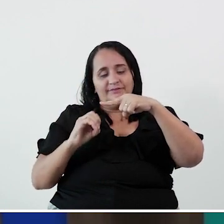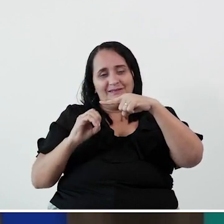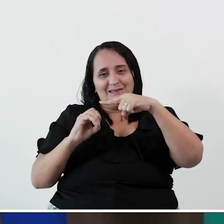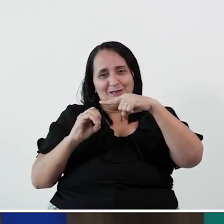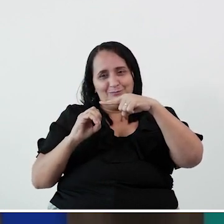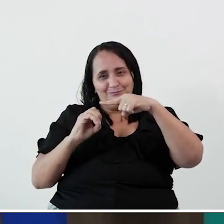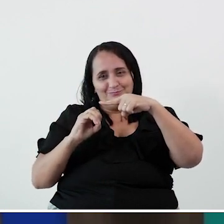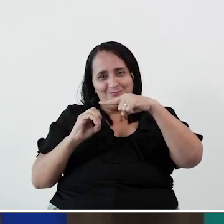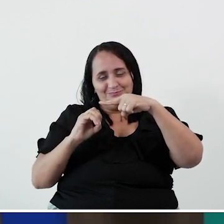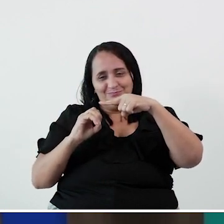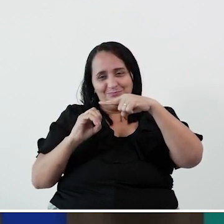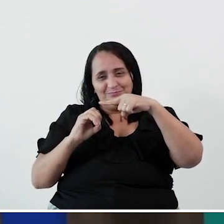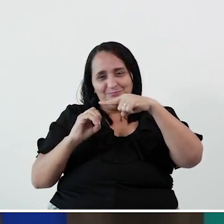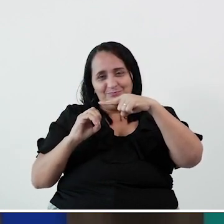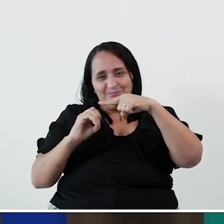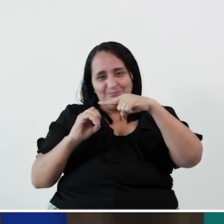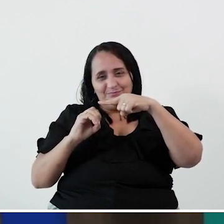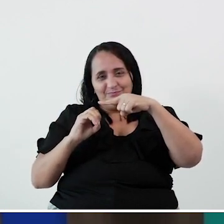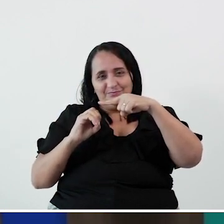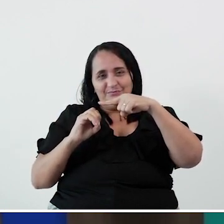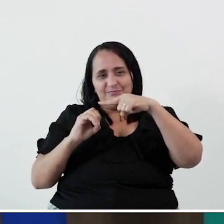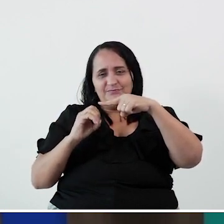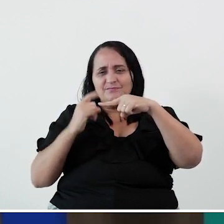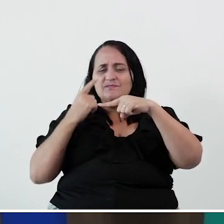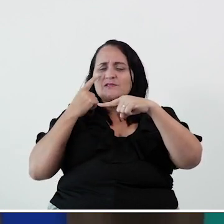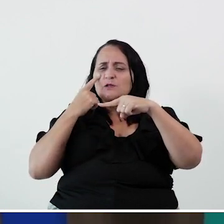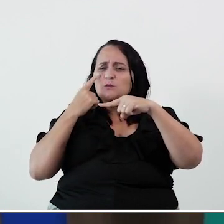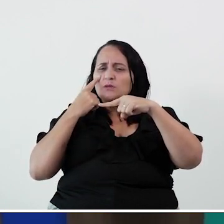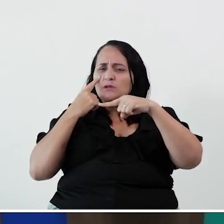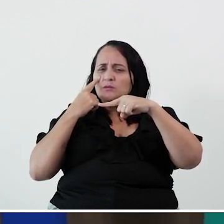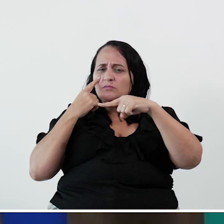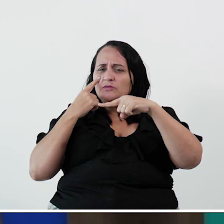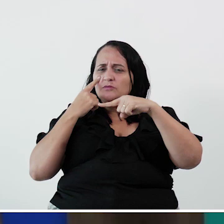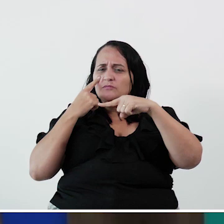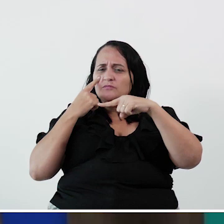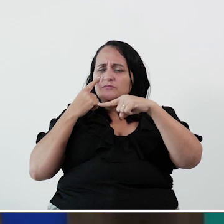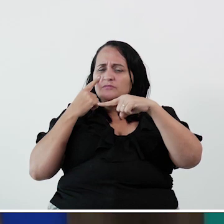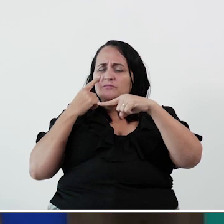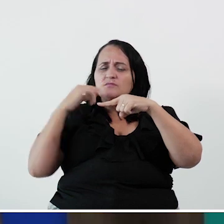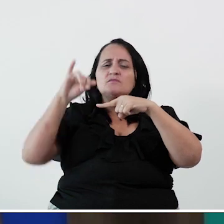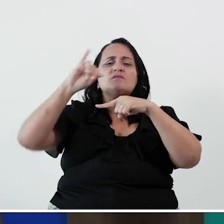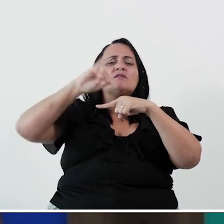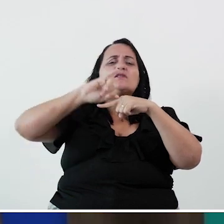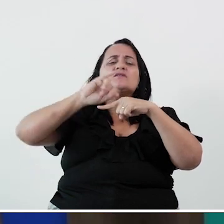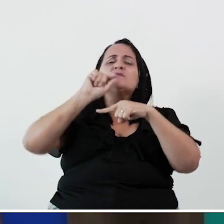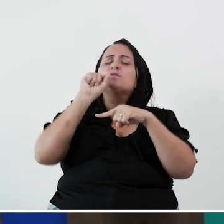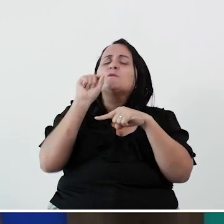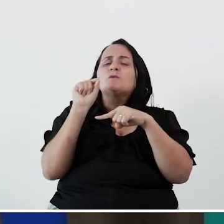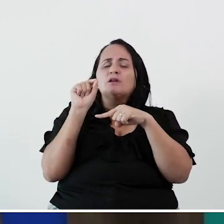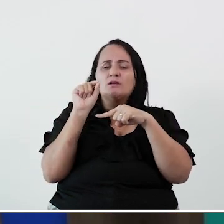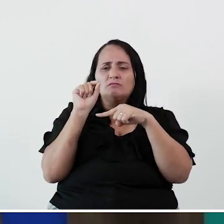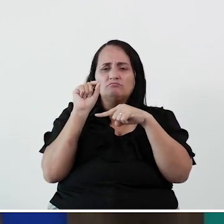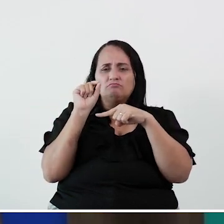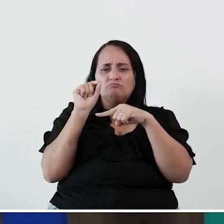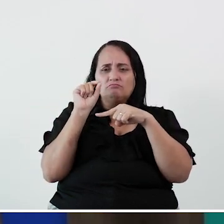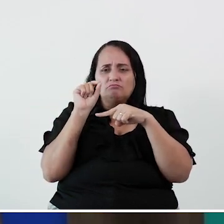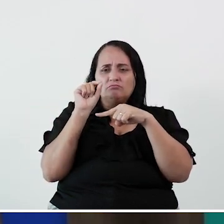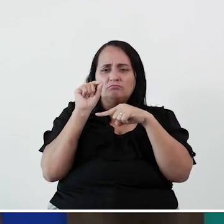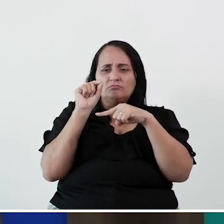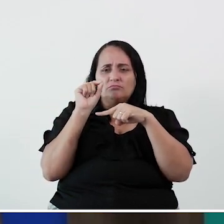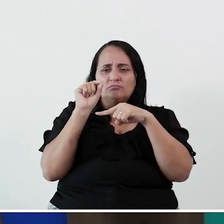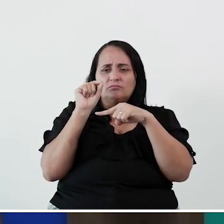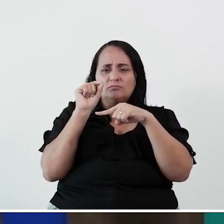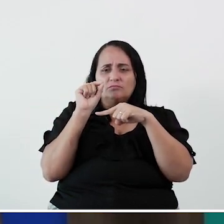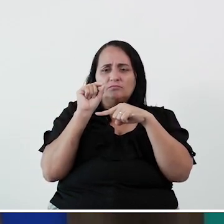o número 1, algarismo 0 aqui. E aqui para cima, o que é que eu coloco? Eu coloco